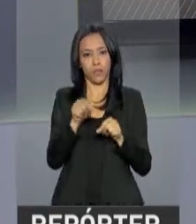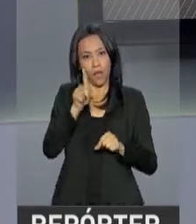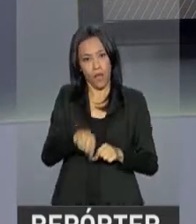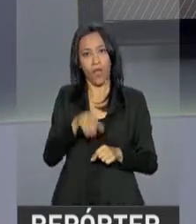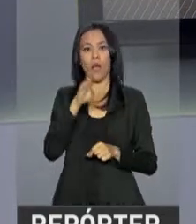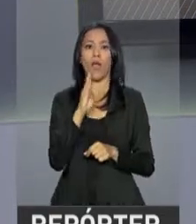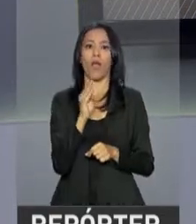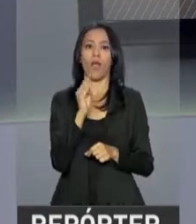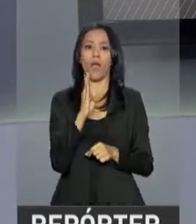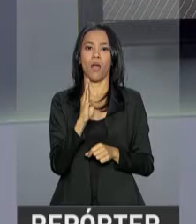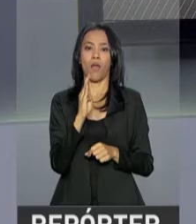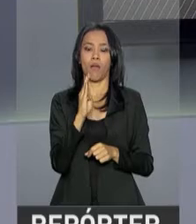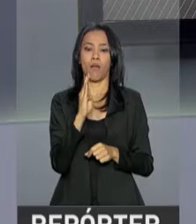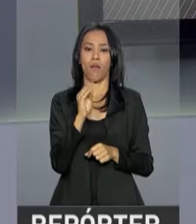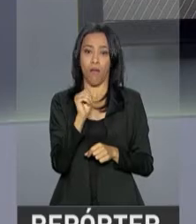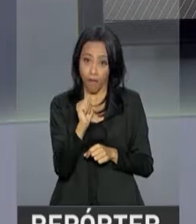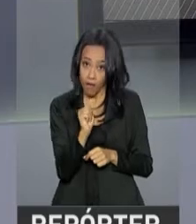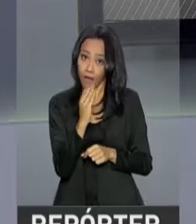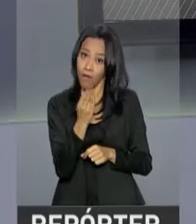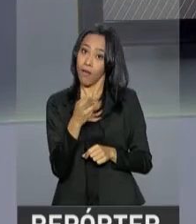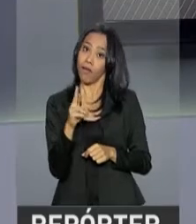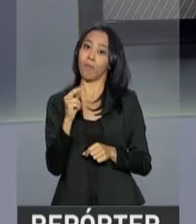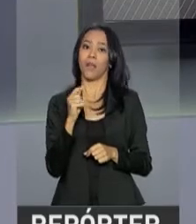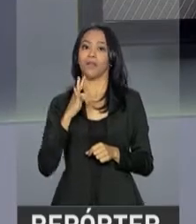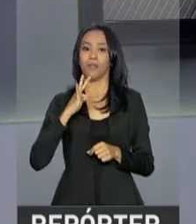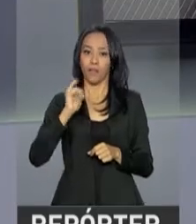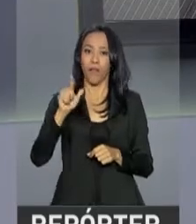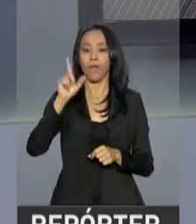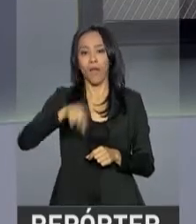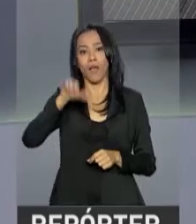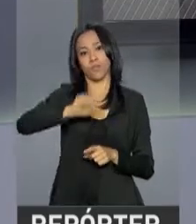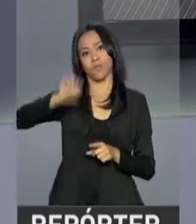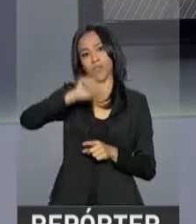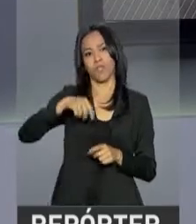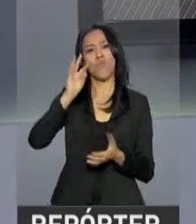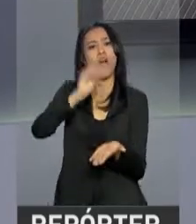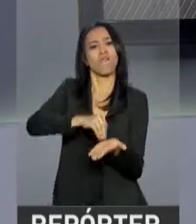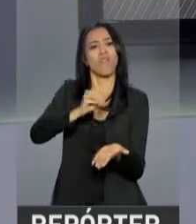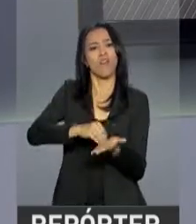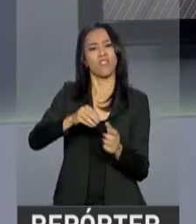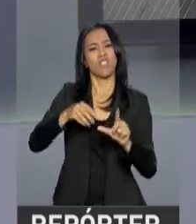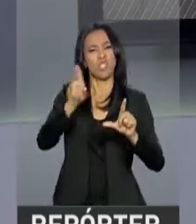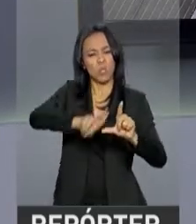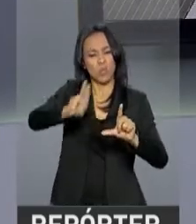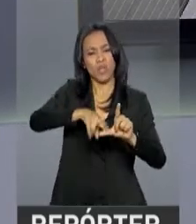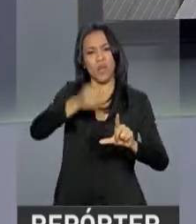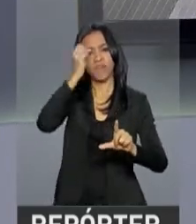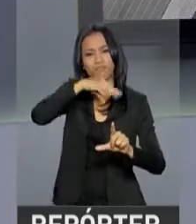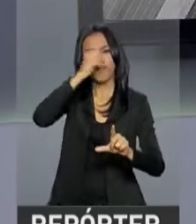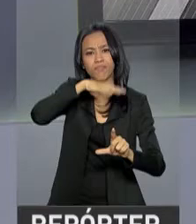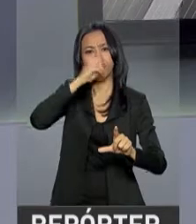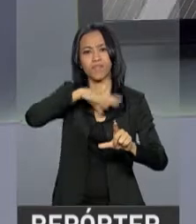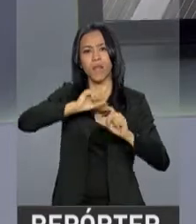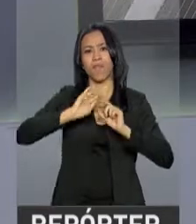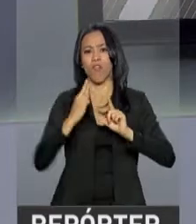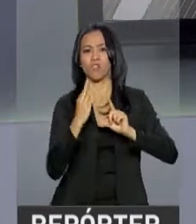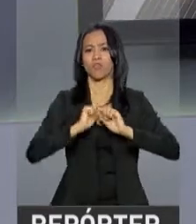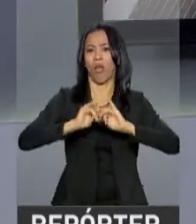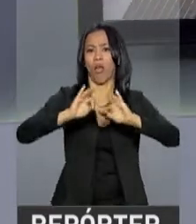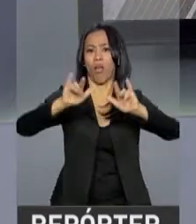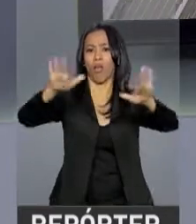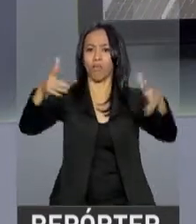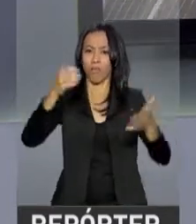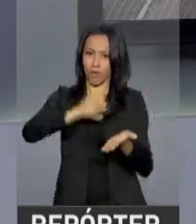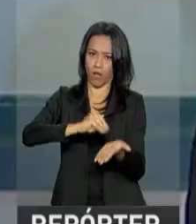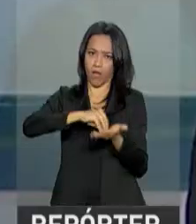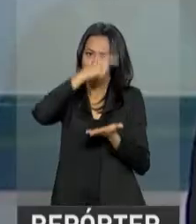presidente lembrou que um dos males do avanço tecnológico é a falta de caráter de quem utiliza a internet para divulgar notícias falsas